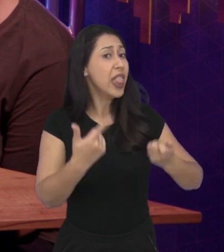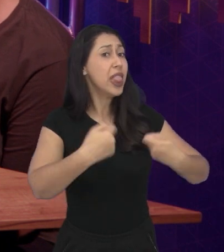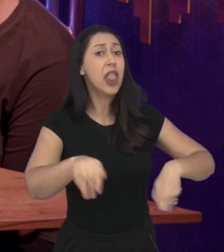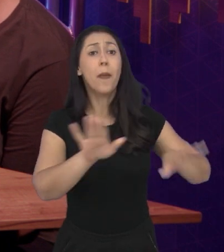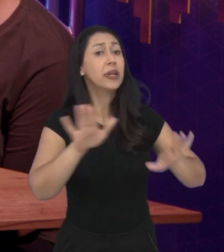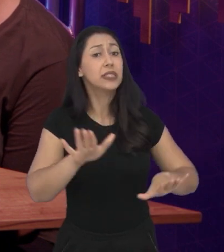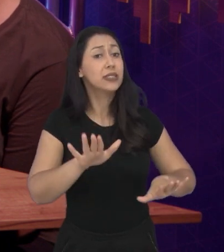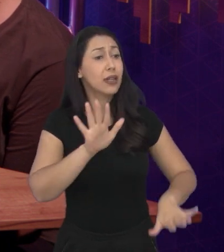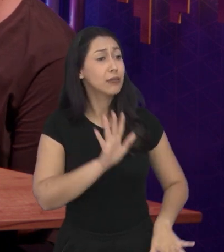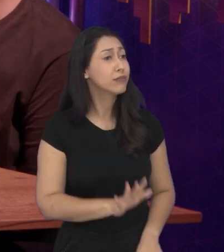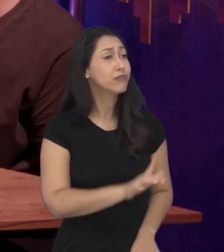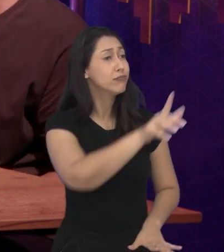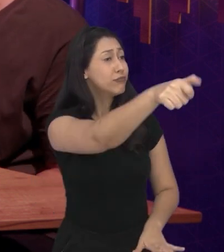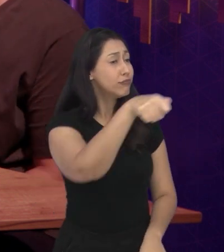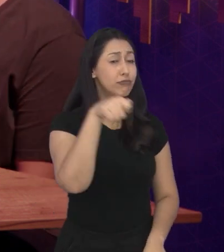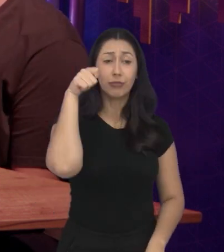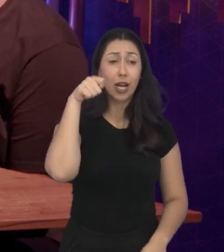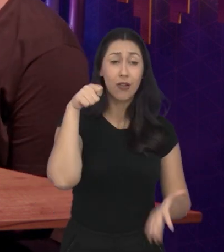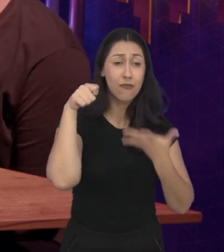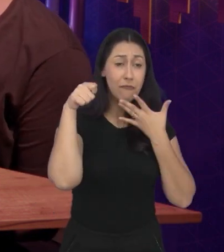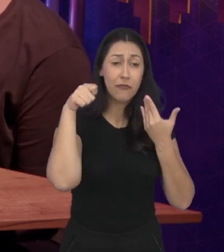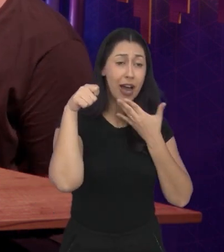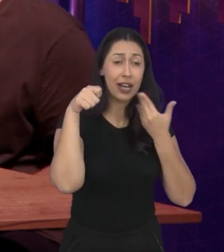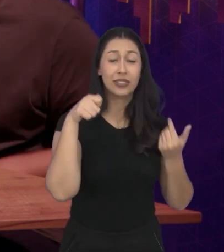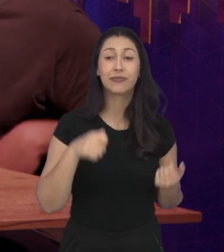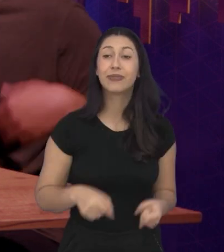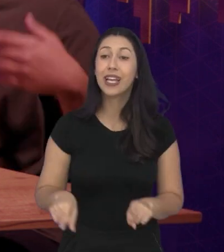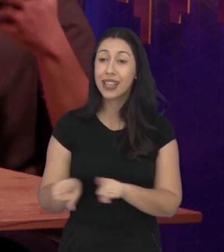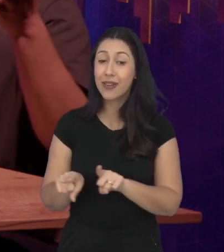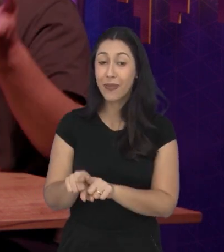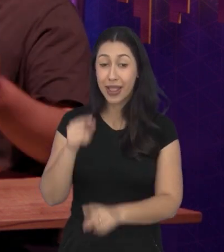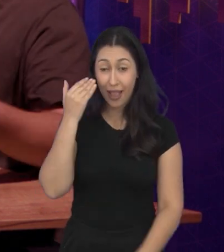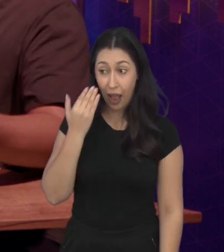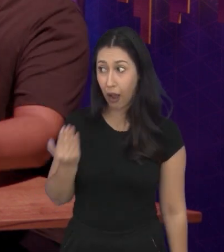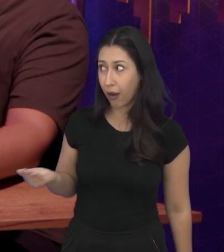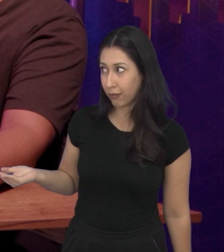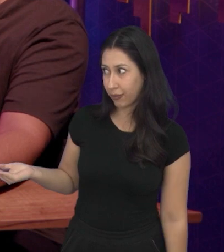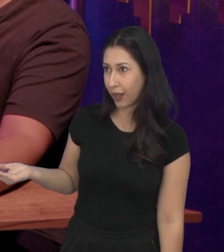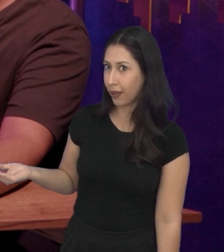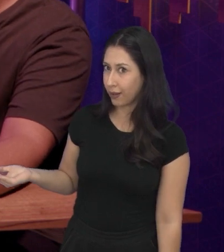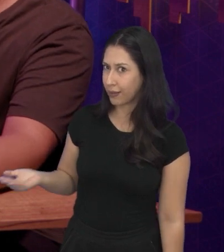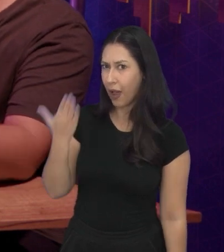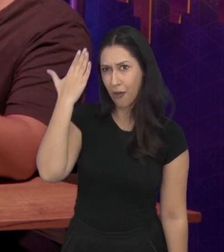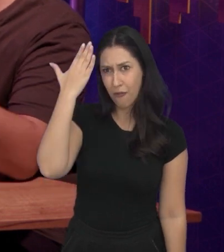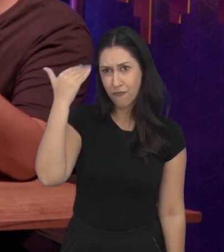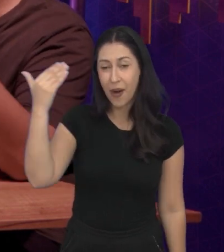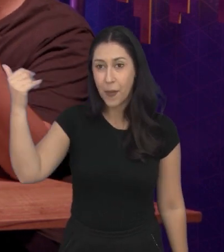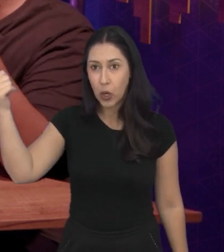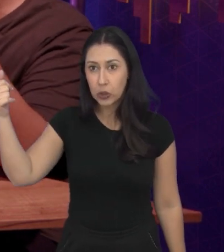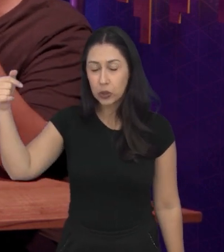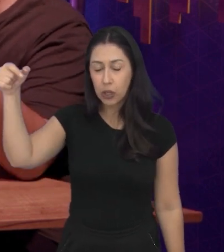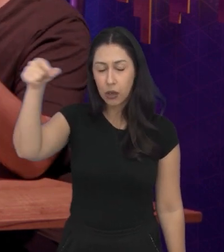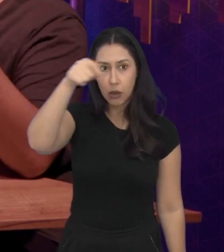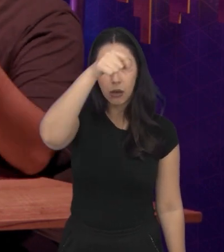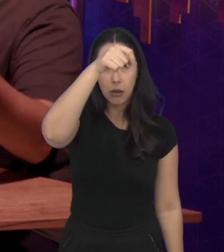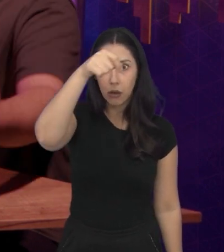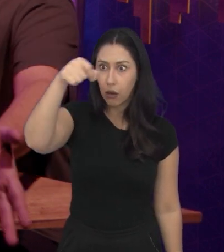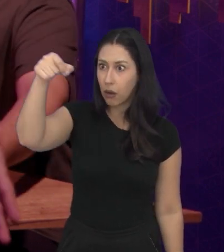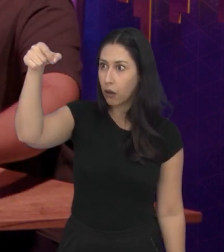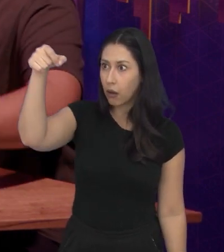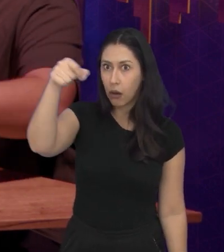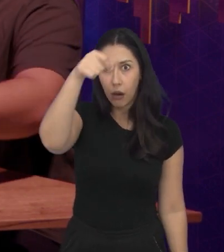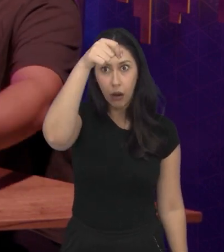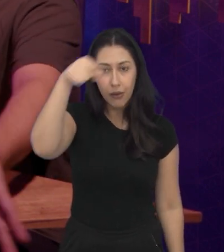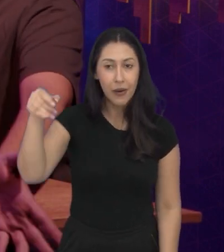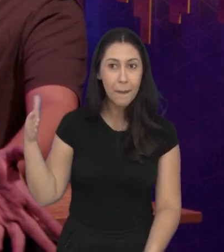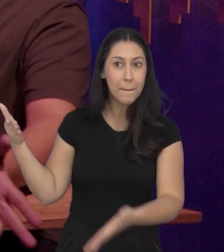outras coisas. Então, eu achei isso interessante. É bem interessante. Tem até o exemplo daquele youtuber, né, o Pyong, né, famoso pelas hipnoses, que quando ele participou